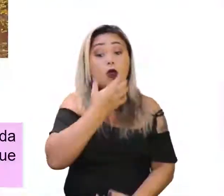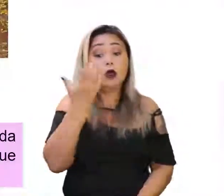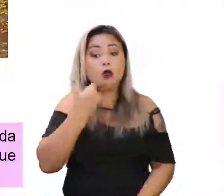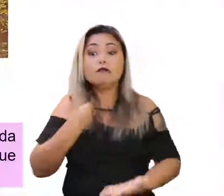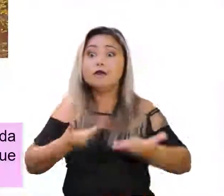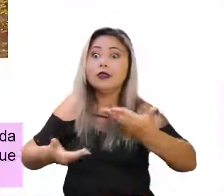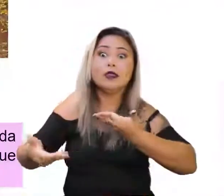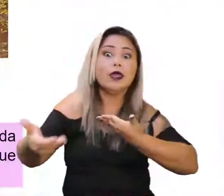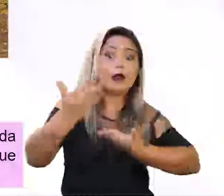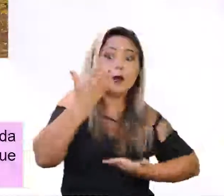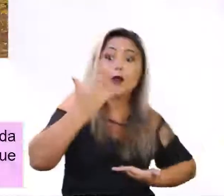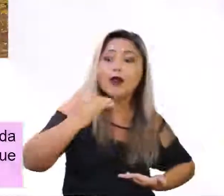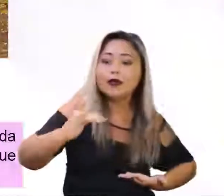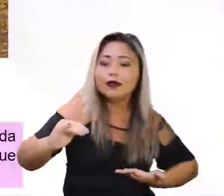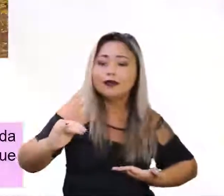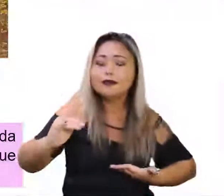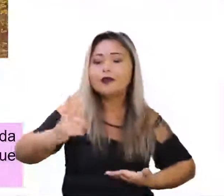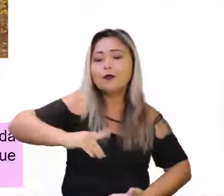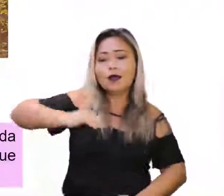crianças e adultos.